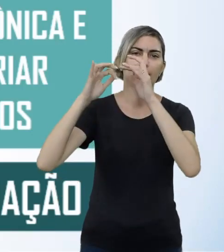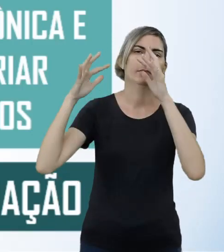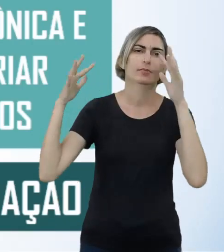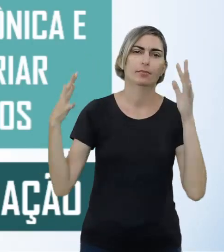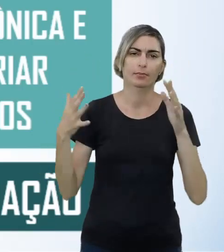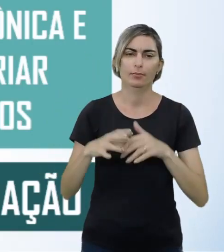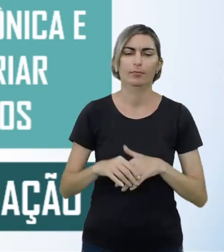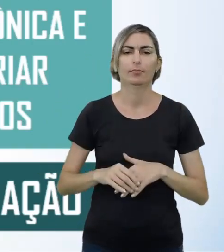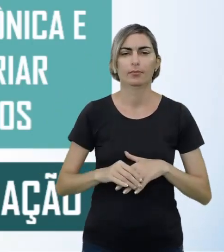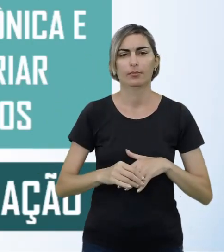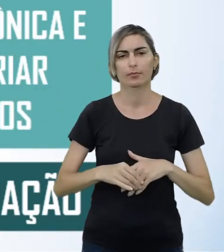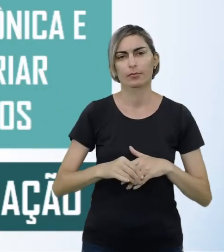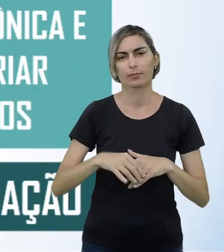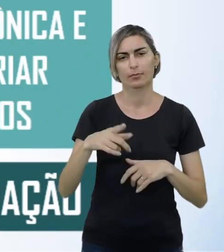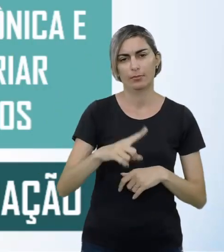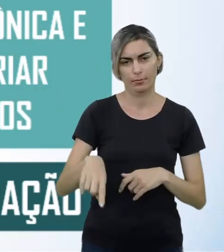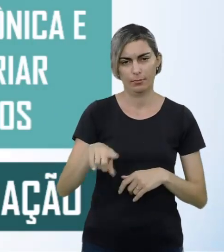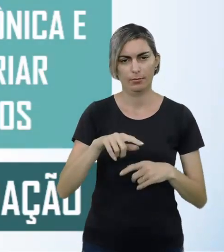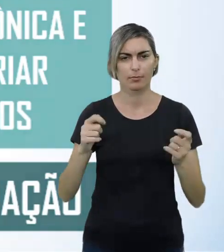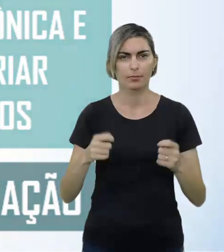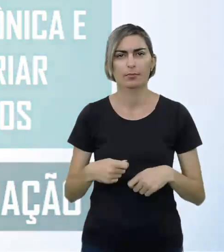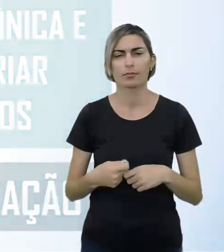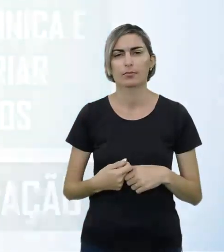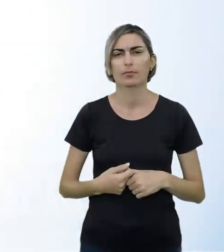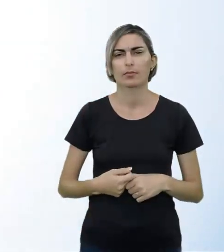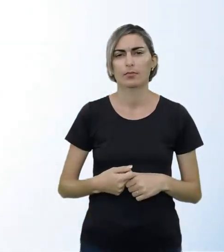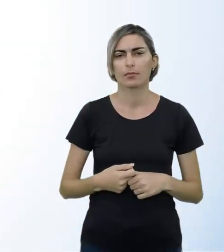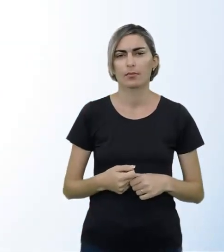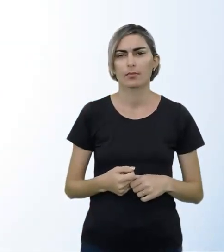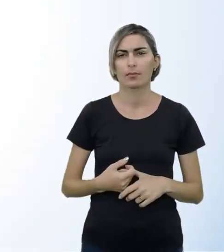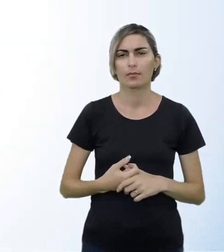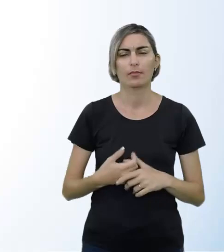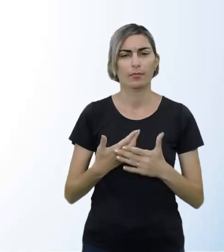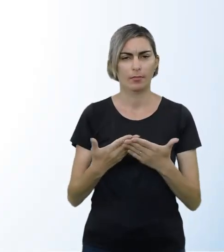imaginação. Esse é o nosso caso, né?